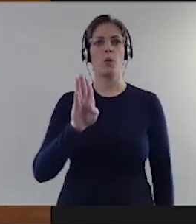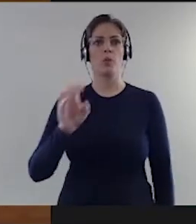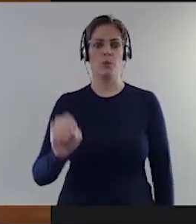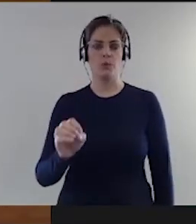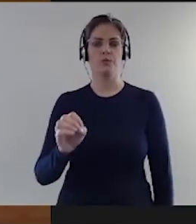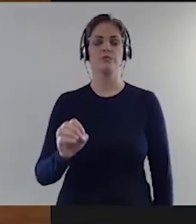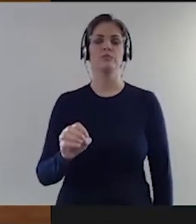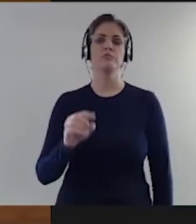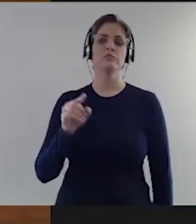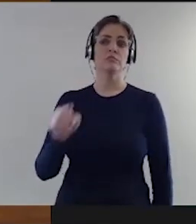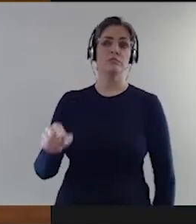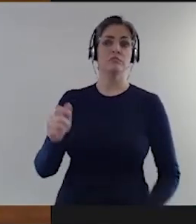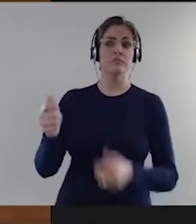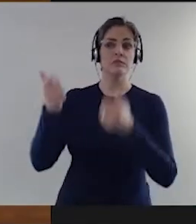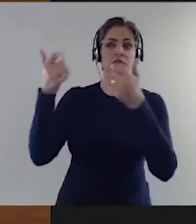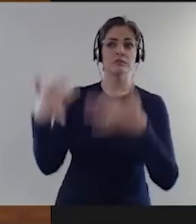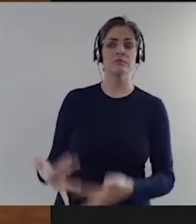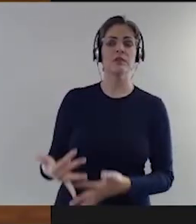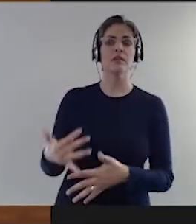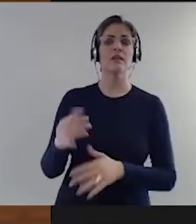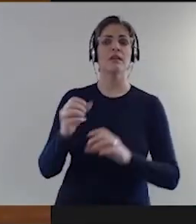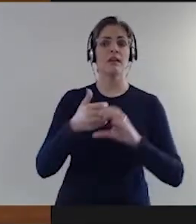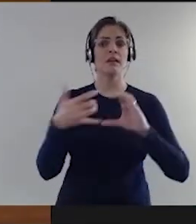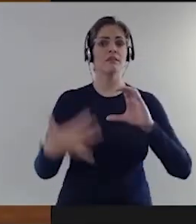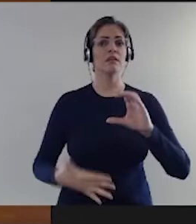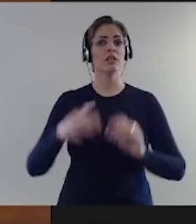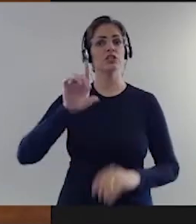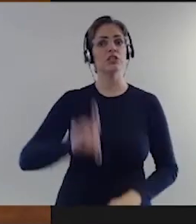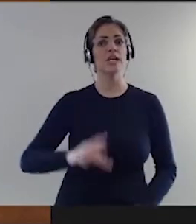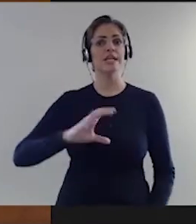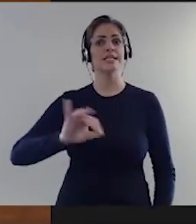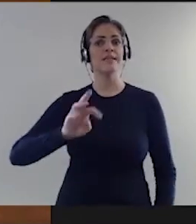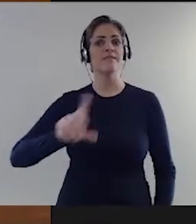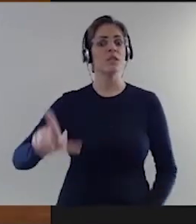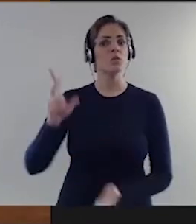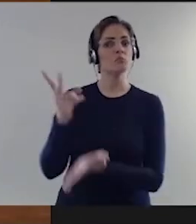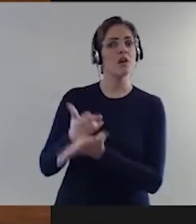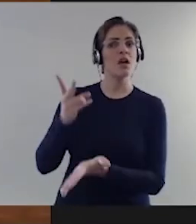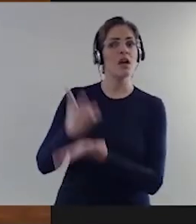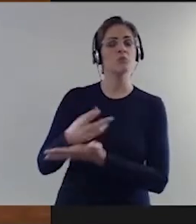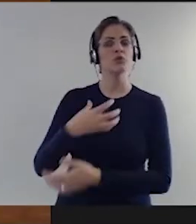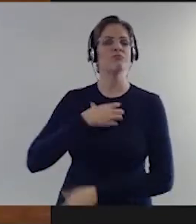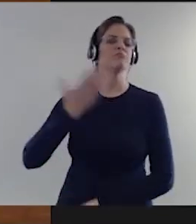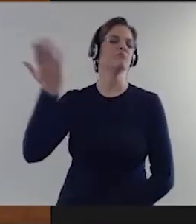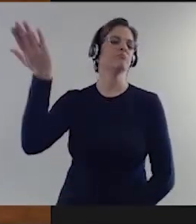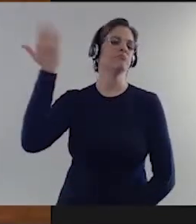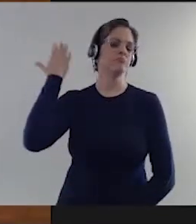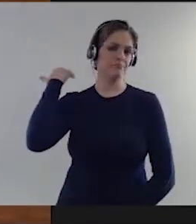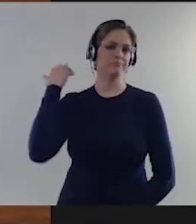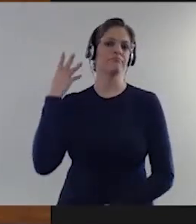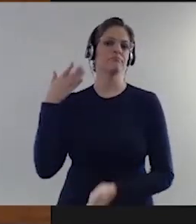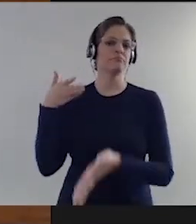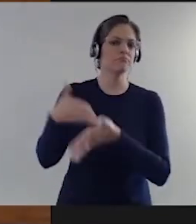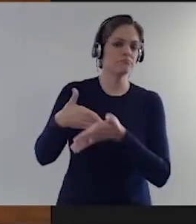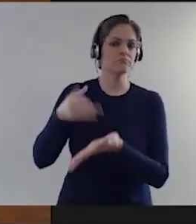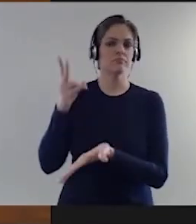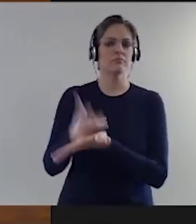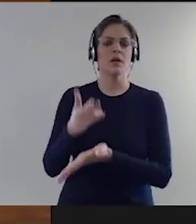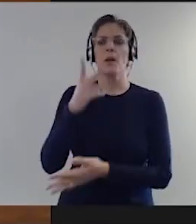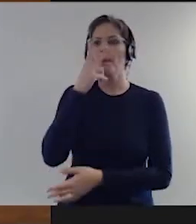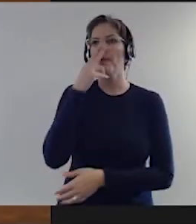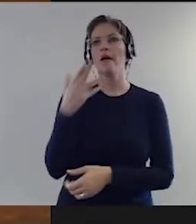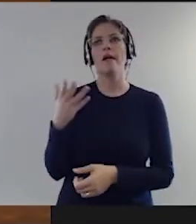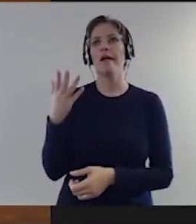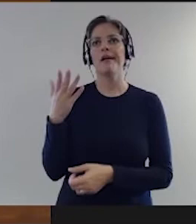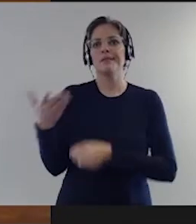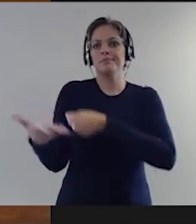a característica estática do direito civil era muito presente, né, como fosse uma pilastra da